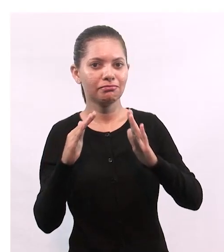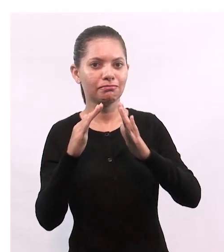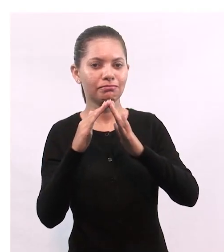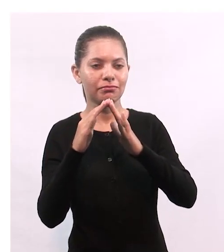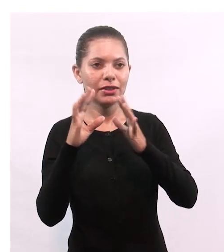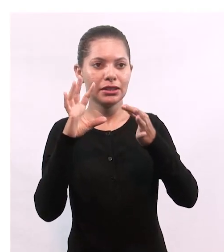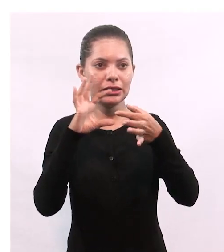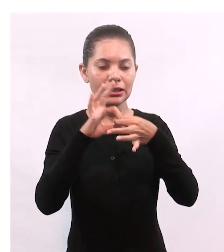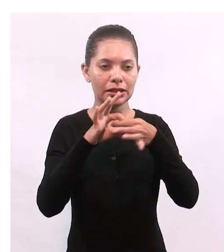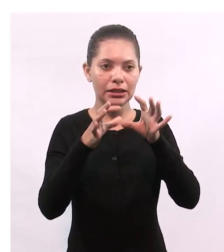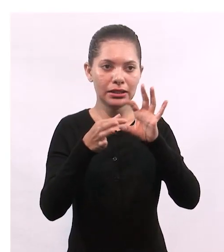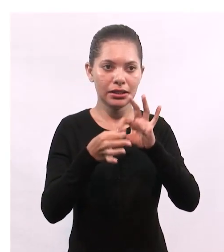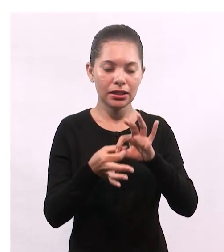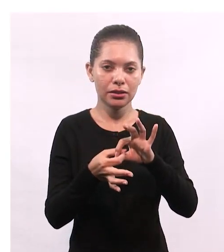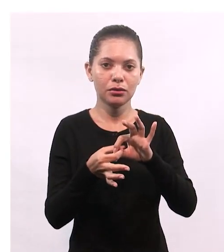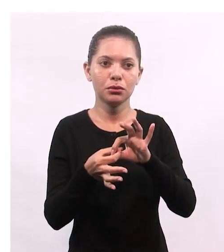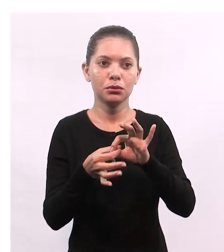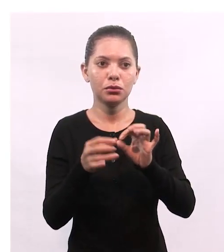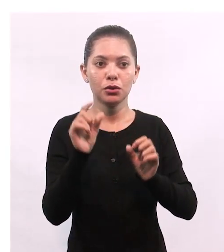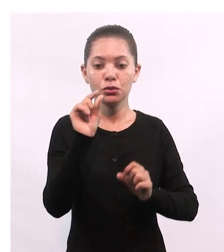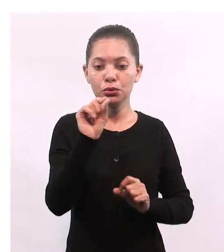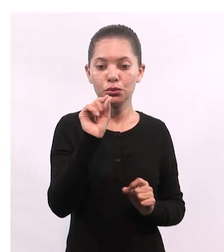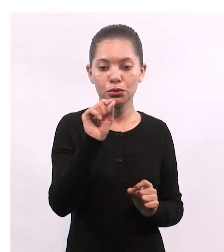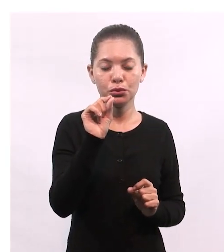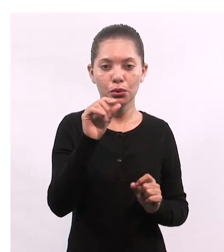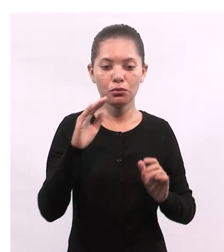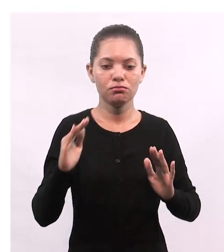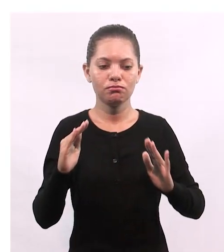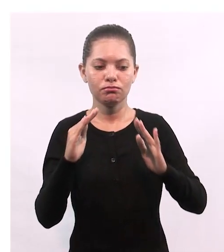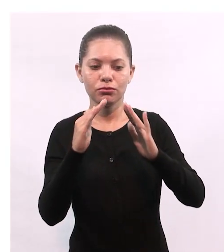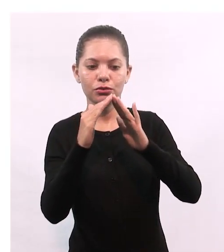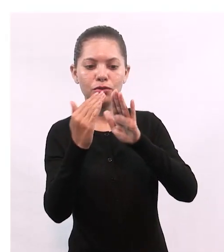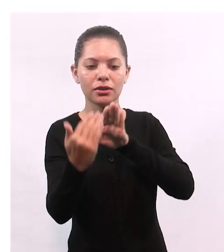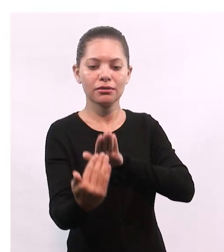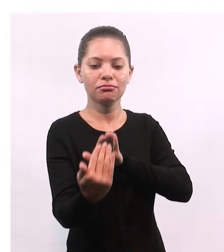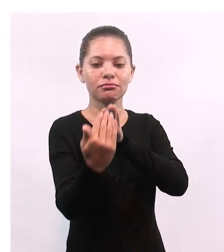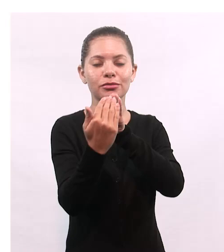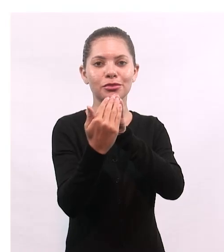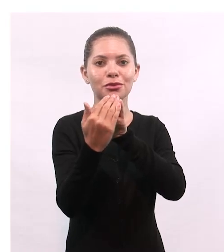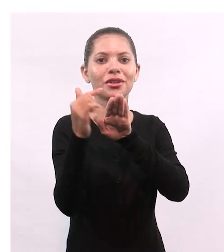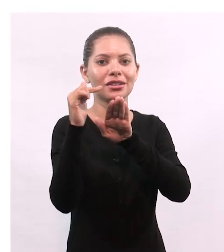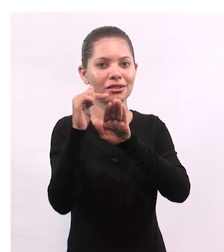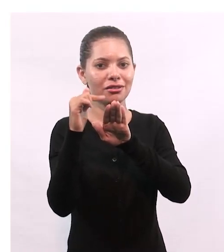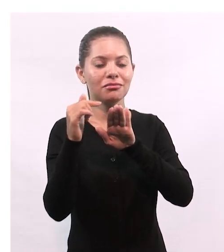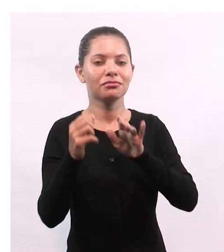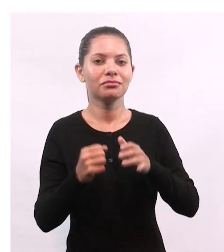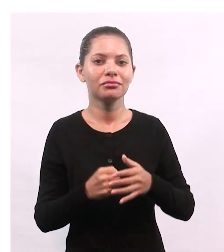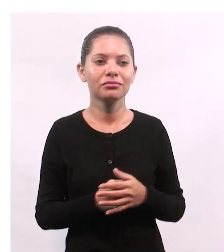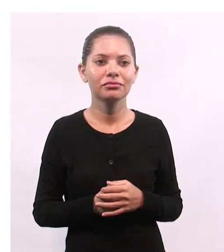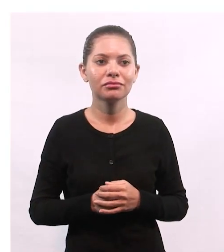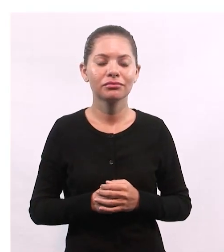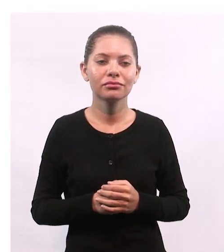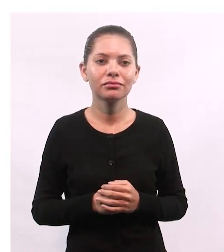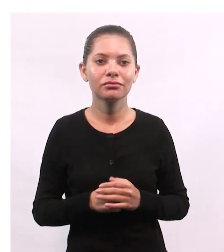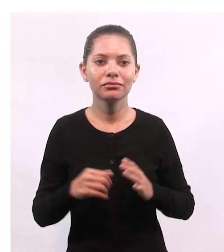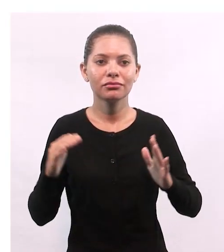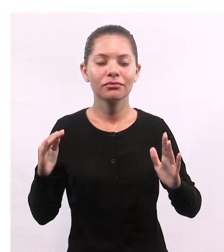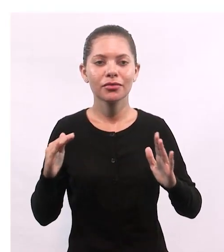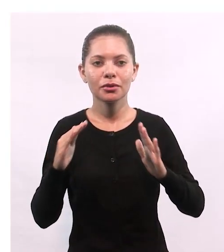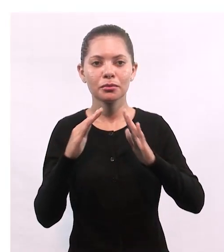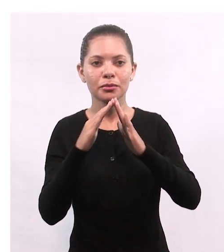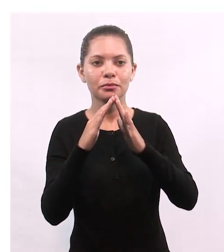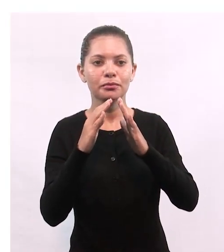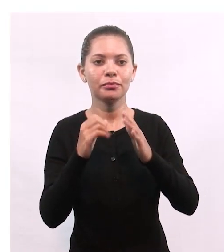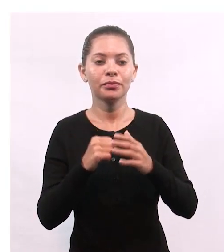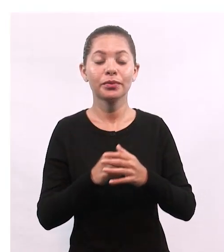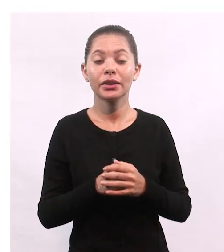vai ser interligado por arestas em um único ponto fora desse plano. Então